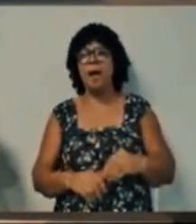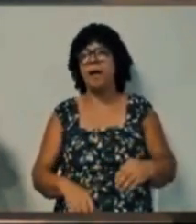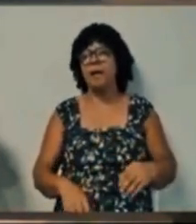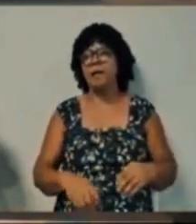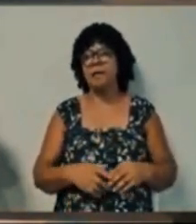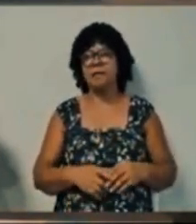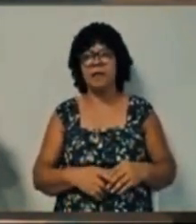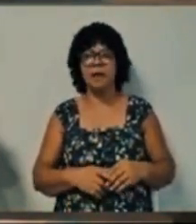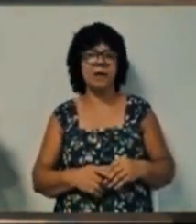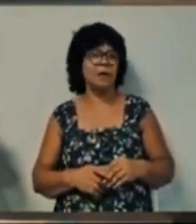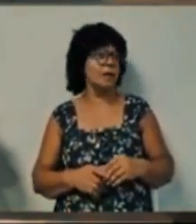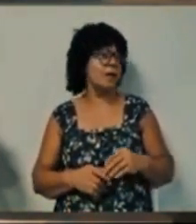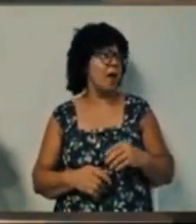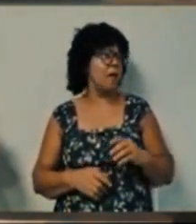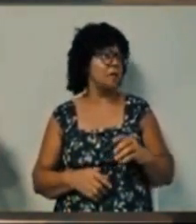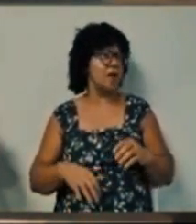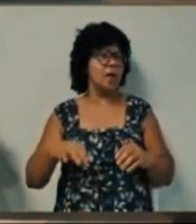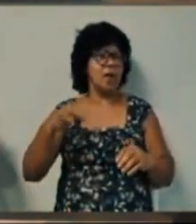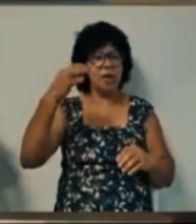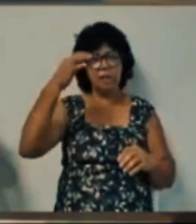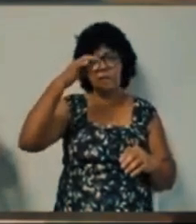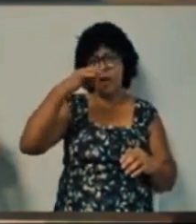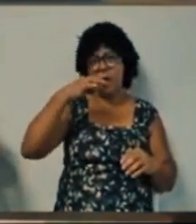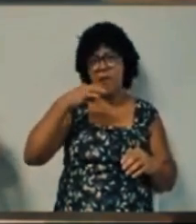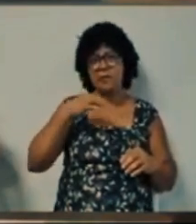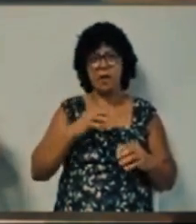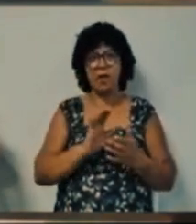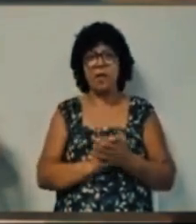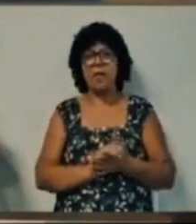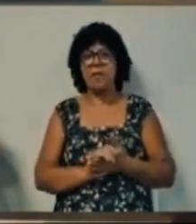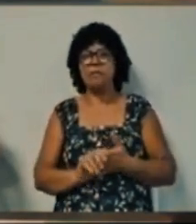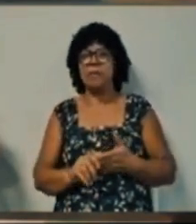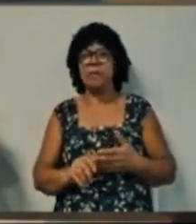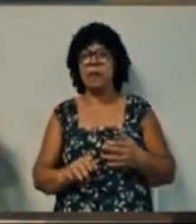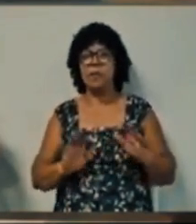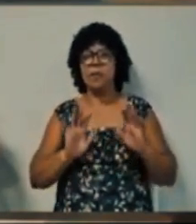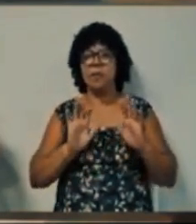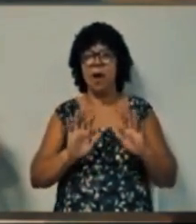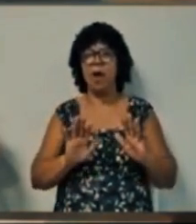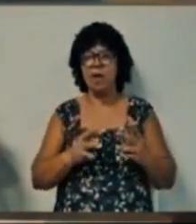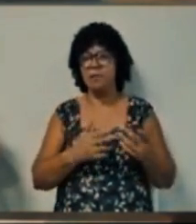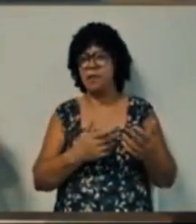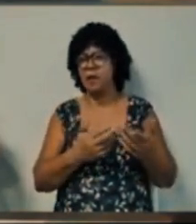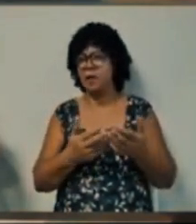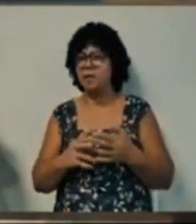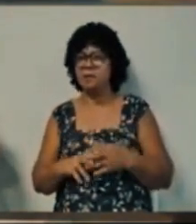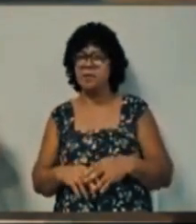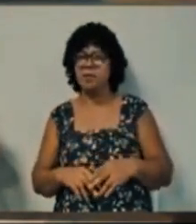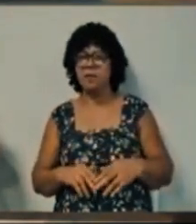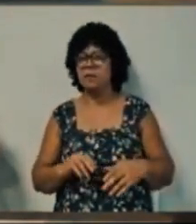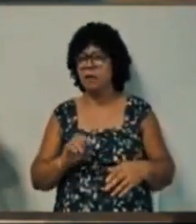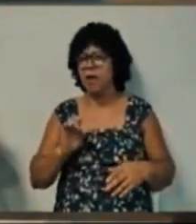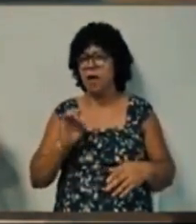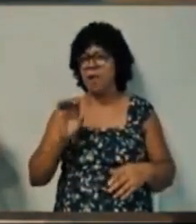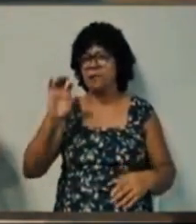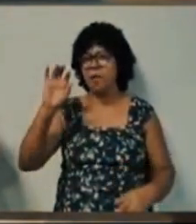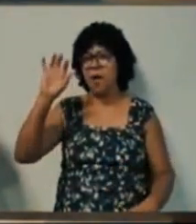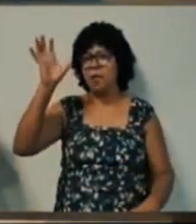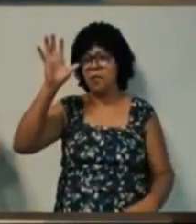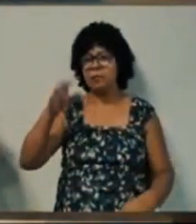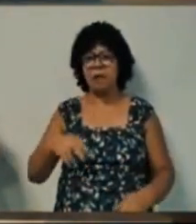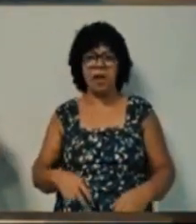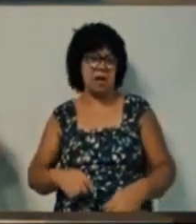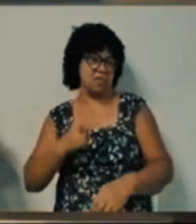as coisas não acontecem diante das câmeras. As coisas acontecem lá no vale. As coisas acontecem lá